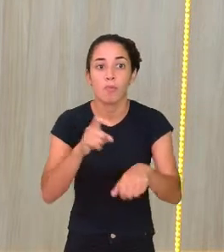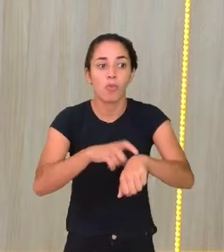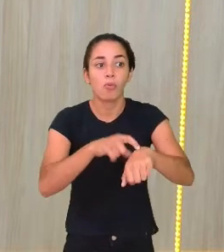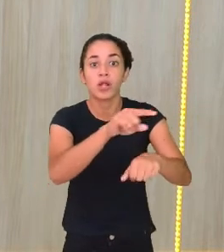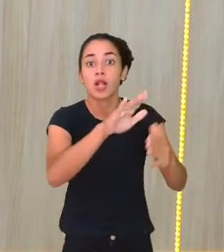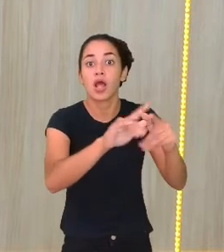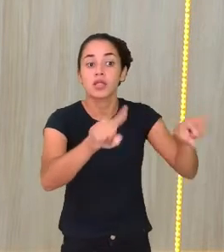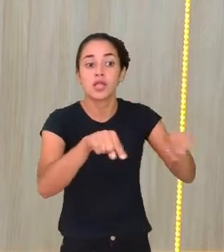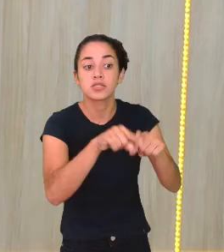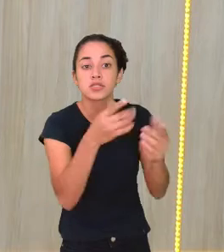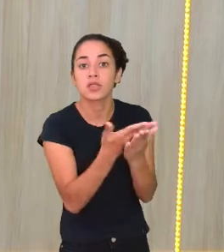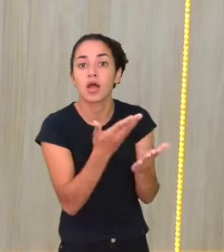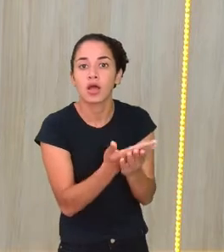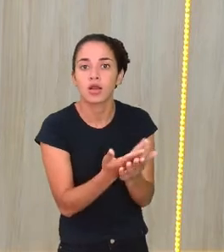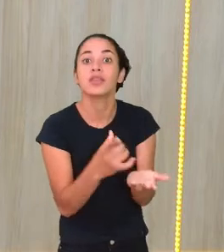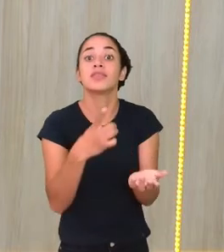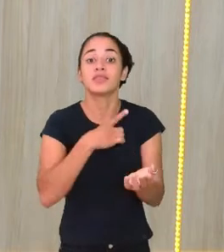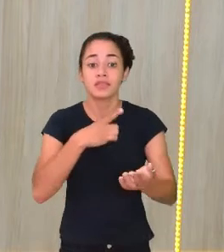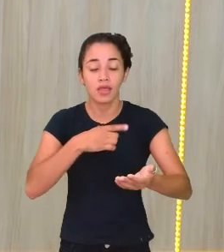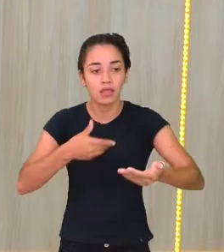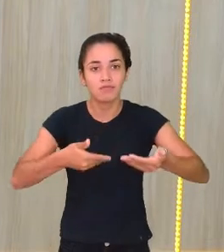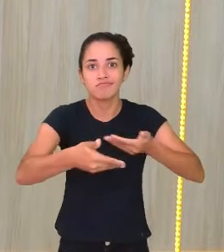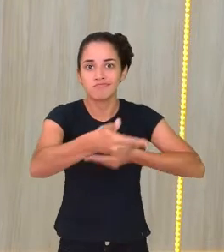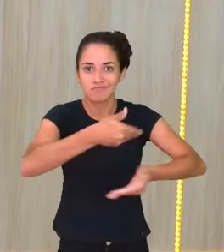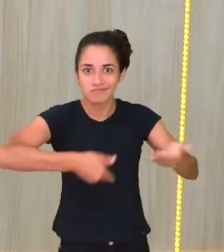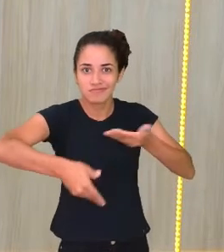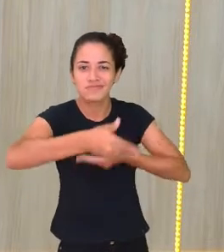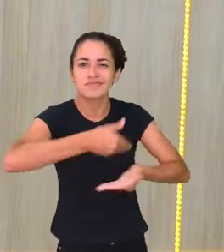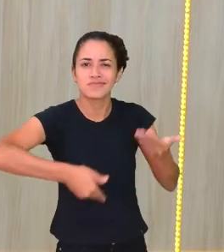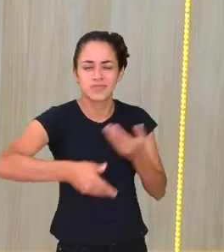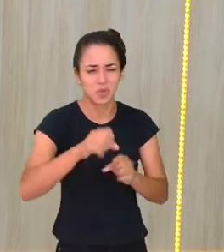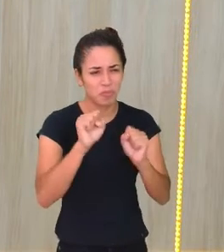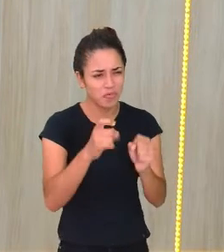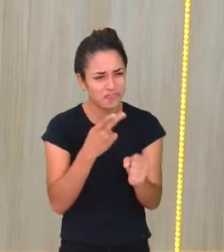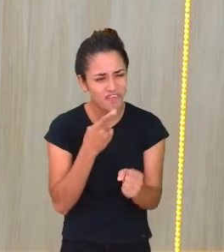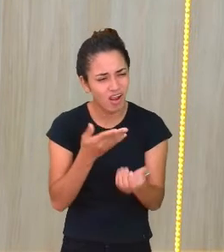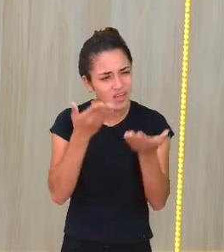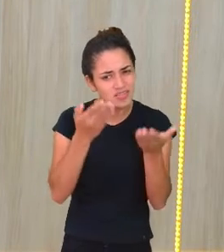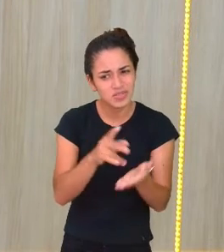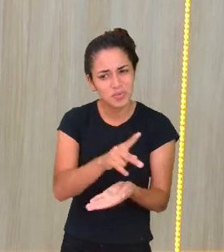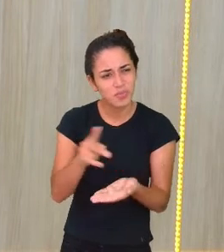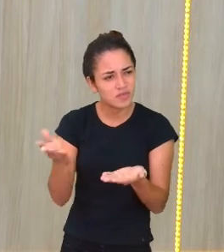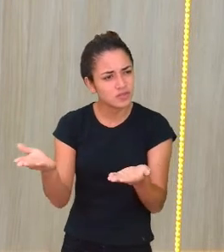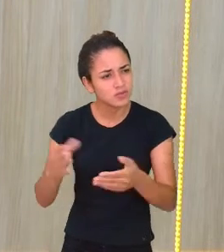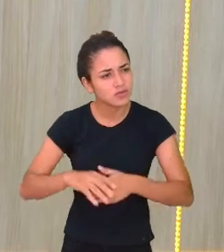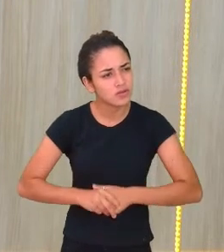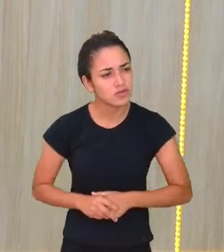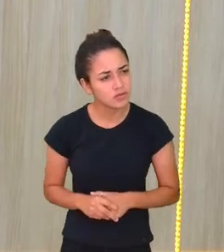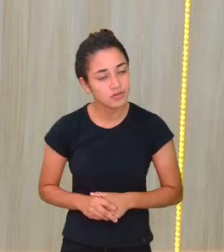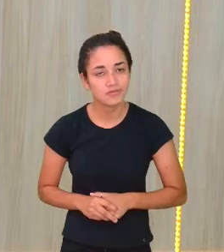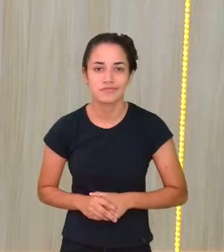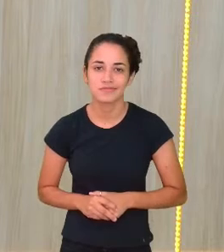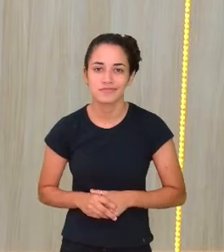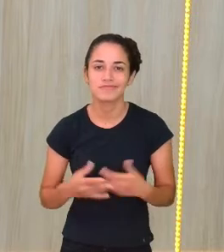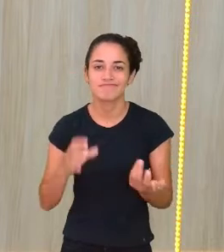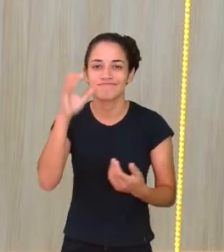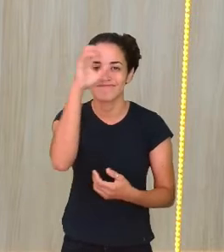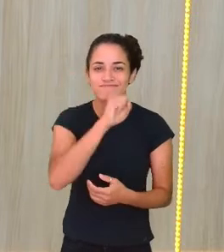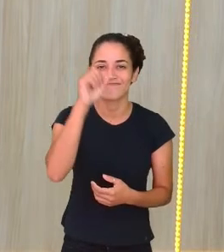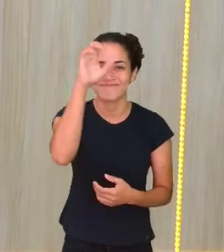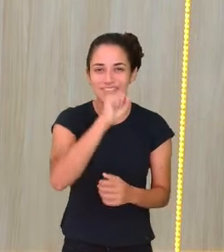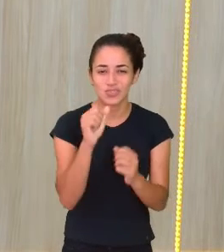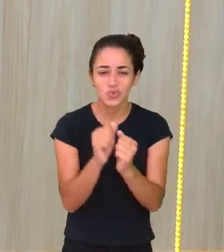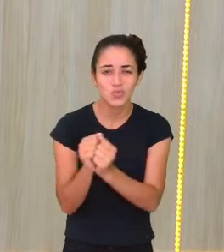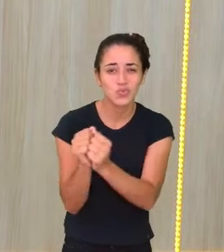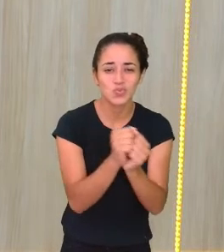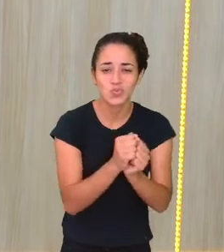aula, existe essa troca entre eles. Pode falar dessa maneira com a professora? Então, aprender junto,